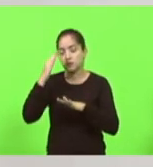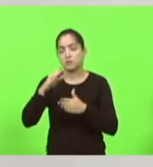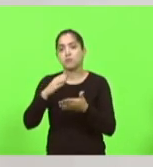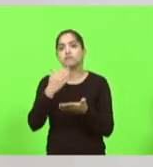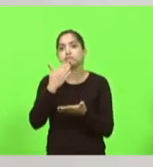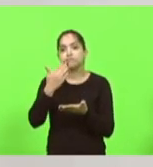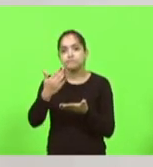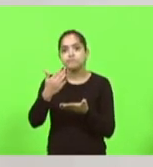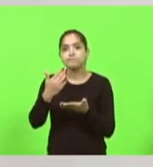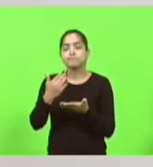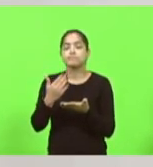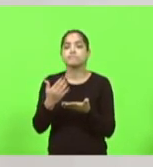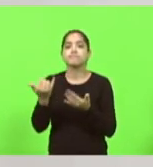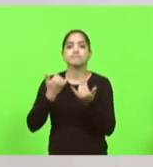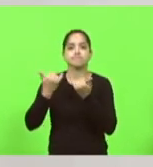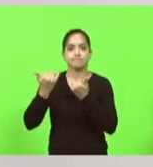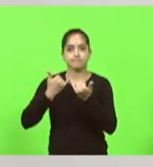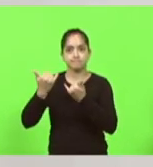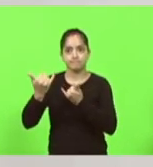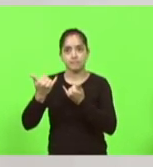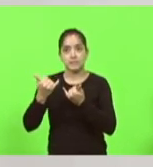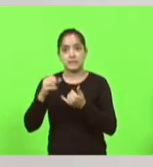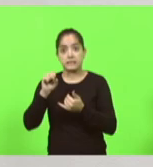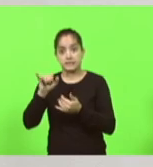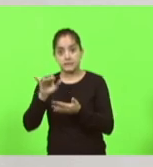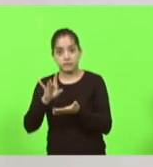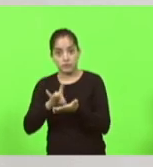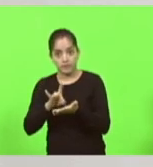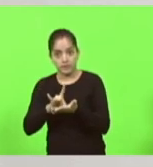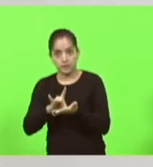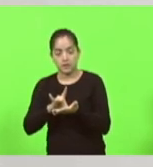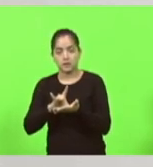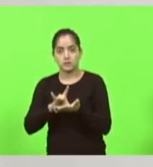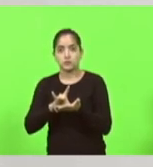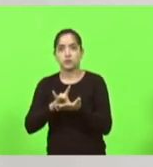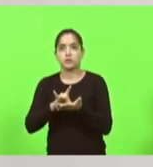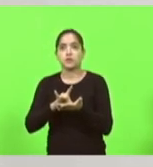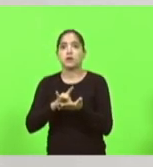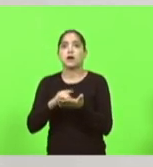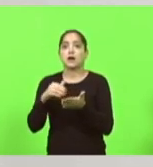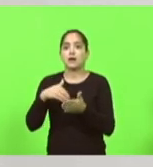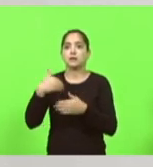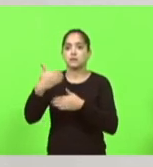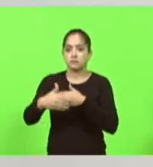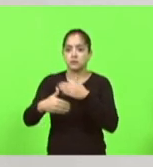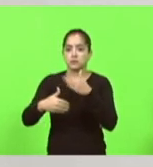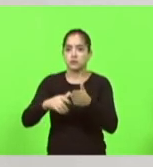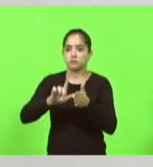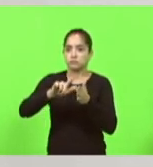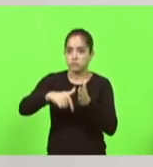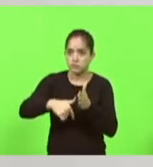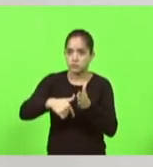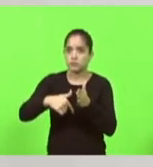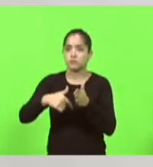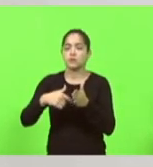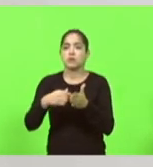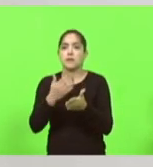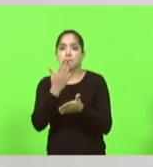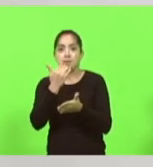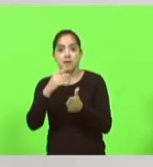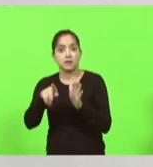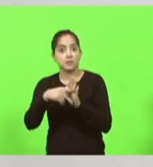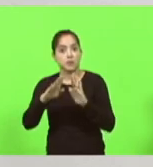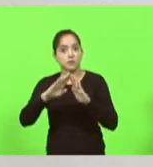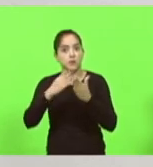de informação agora, se isso realmente se proceder. Estão adiando o pagamento, adiando merenda escolar, isso é sagrado. Então, peço que olhe